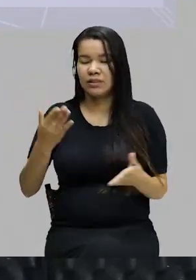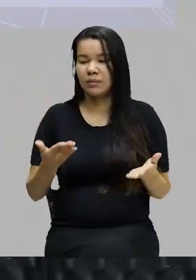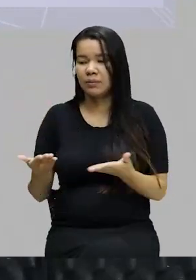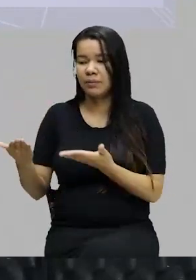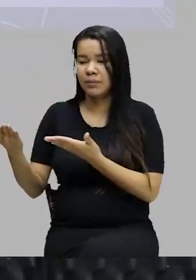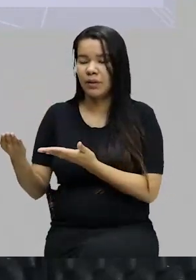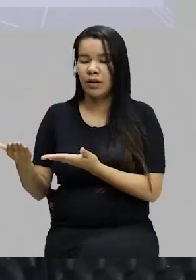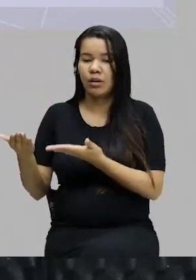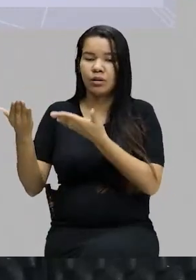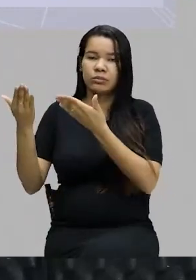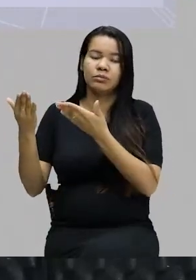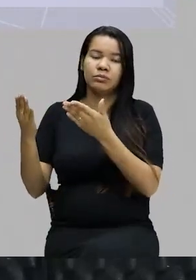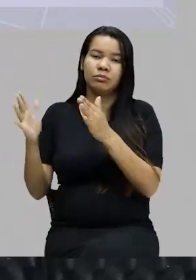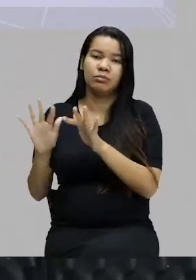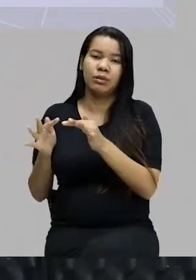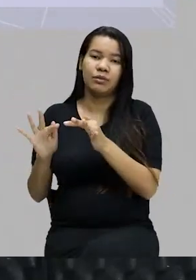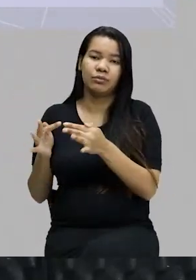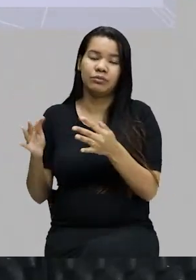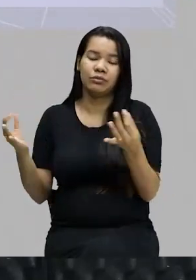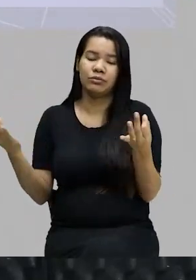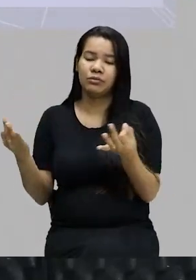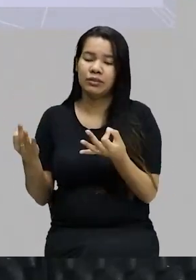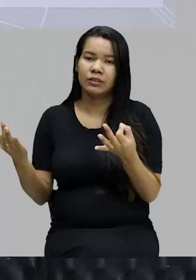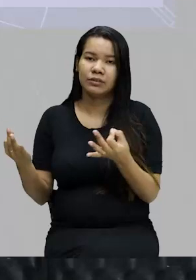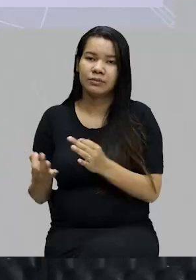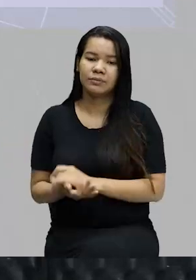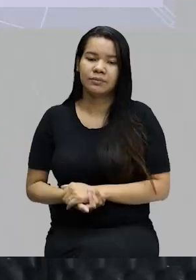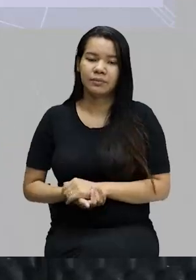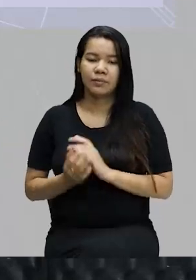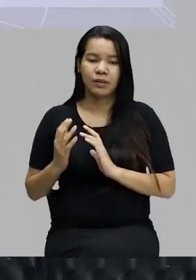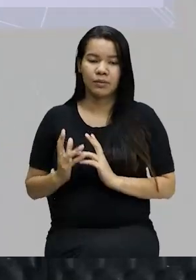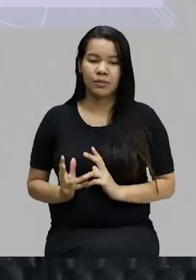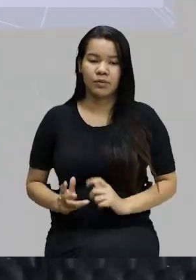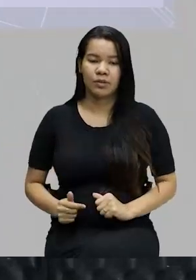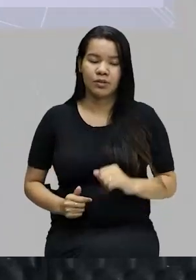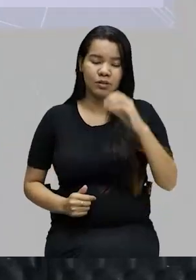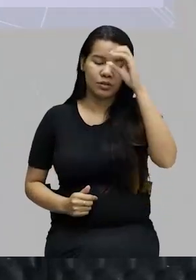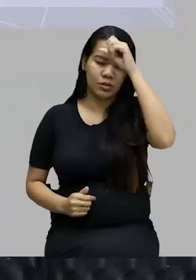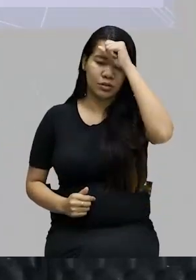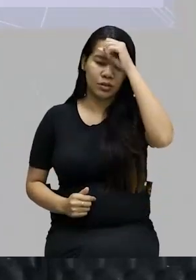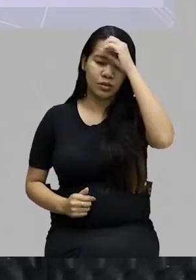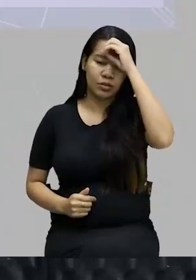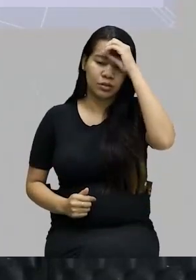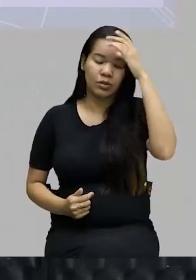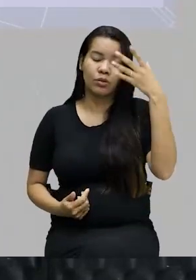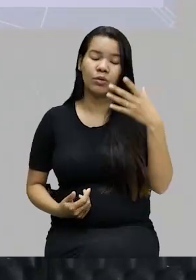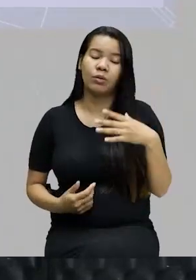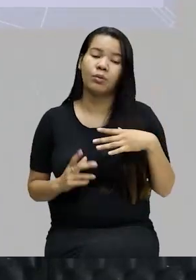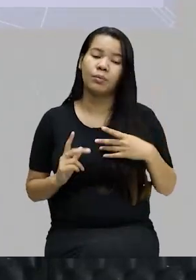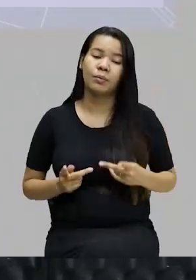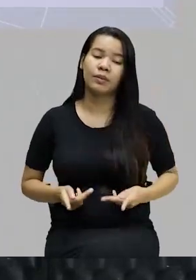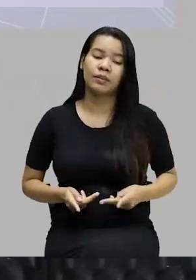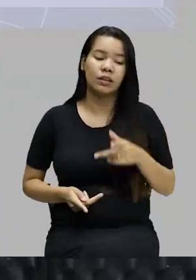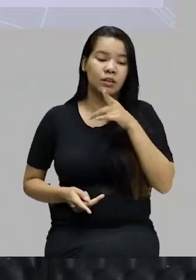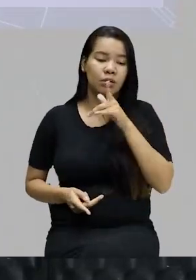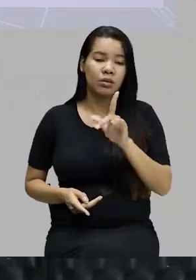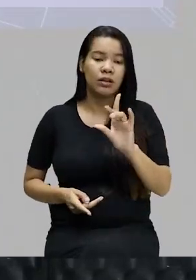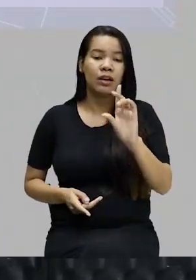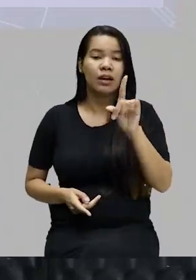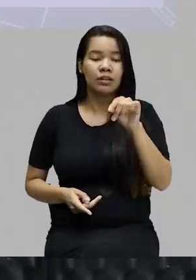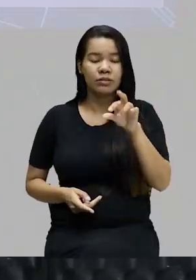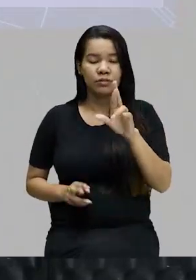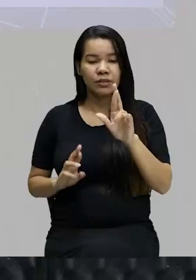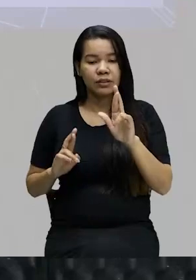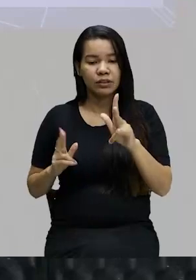como perfeita. Pureza e ingenuidade humana, né? A linguagem, já falei, ela é bem diferente daquela linguagem do barroco, é uma